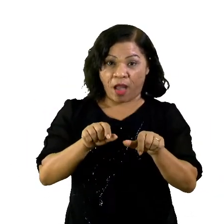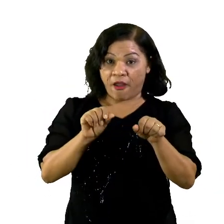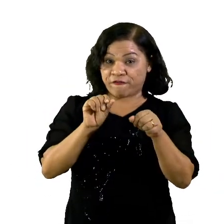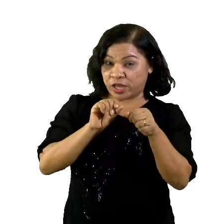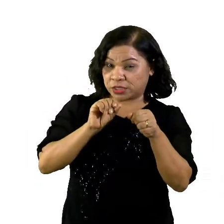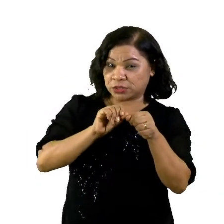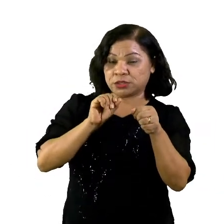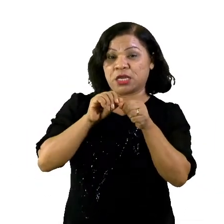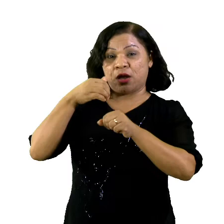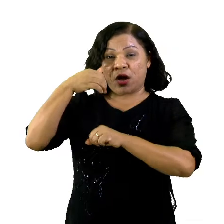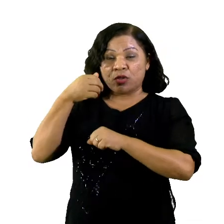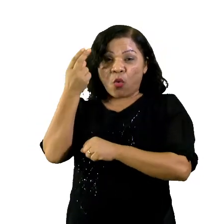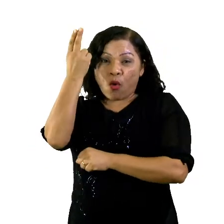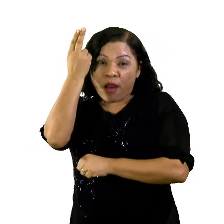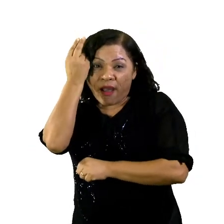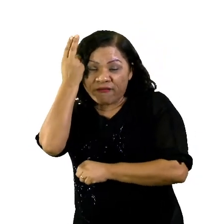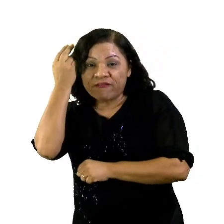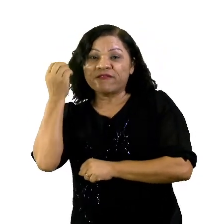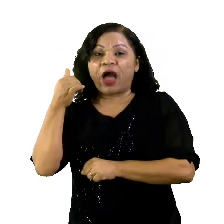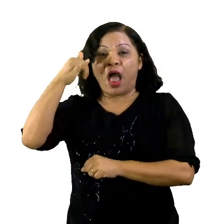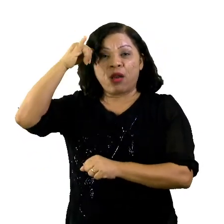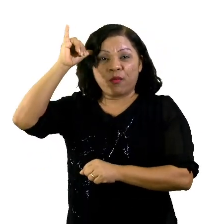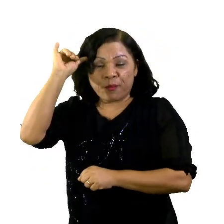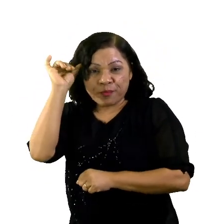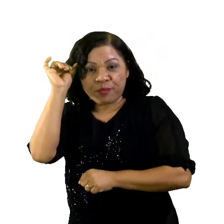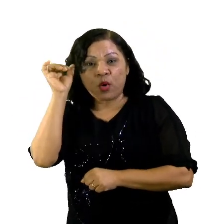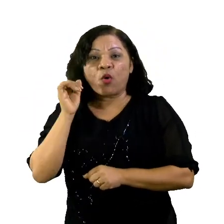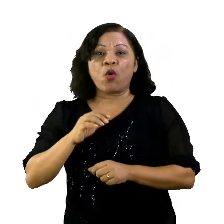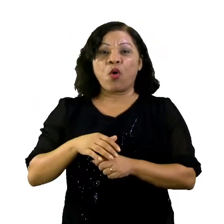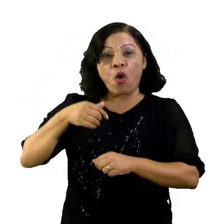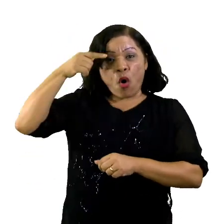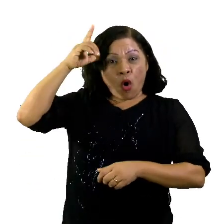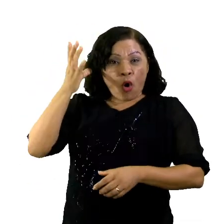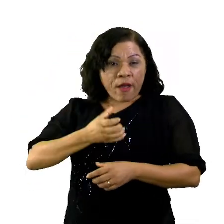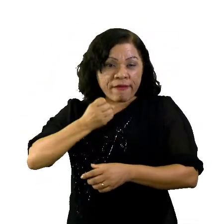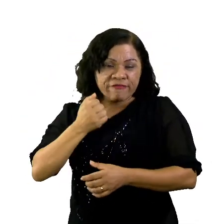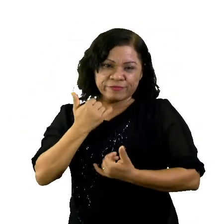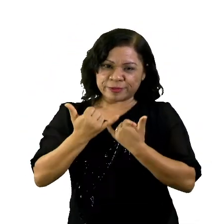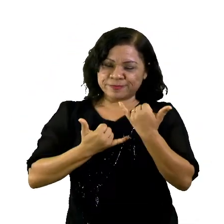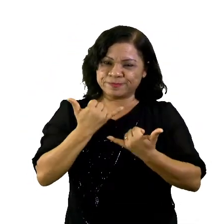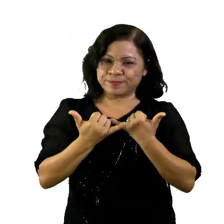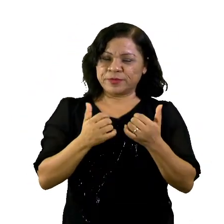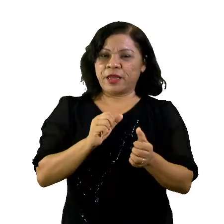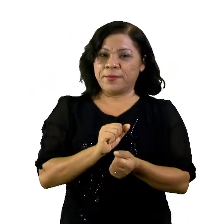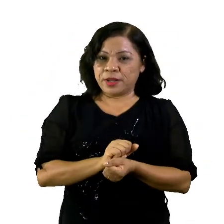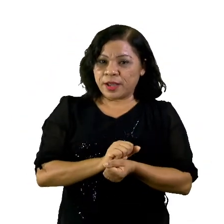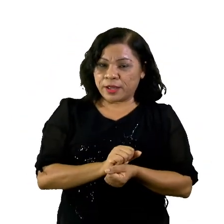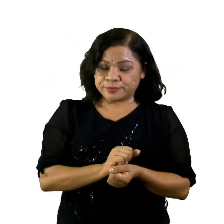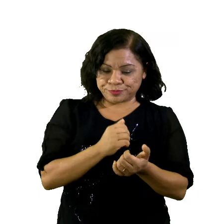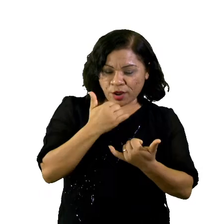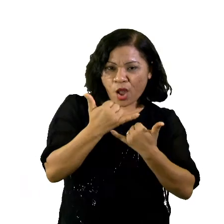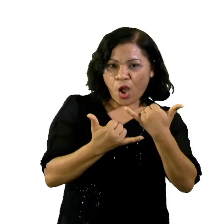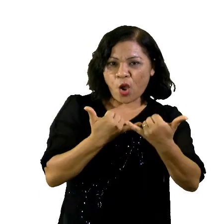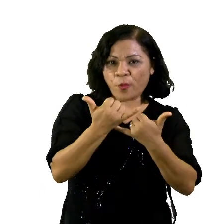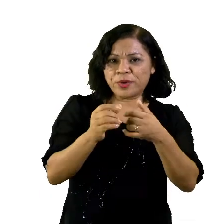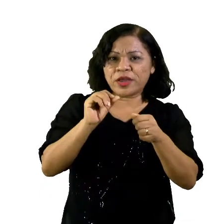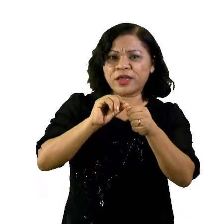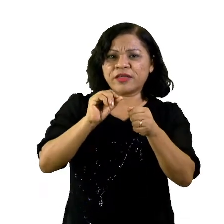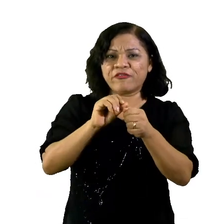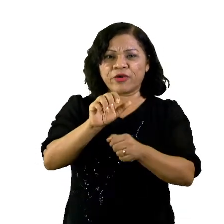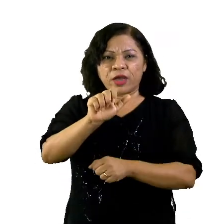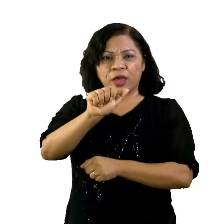e vacas para brincar. As peças de Manuel Eudócio são feitas com argila